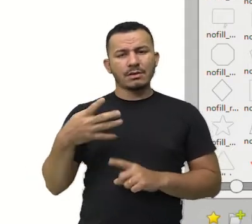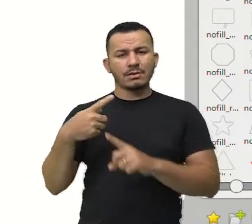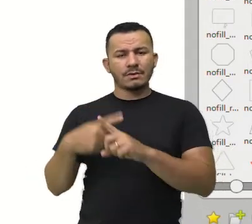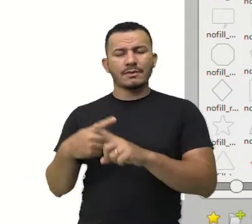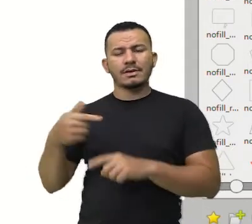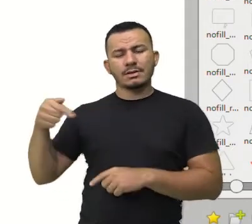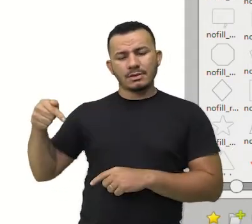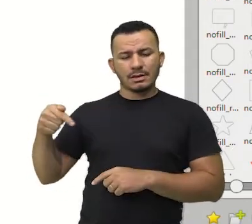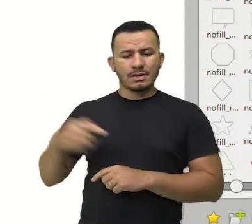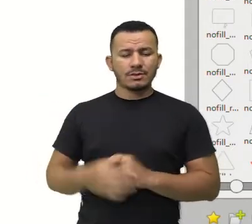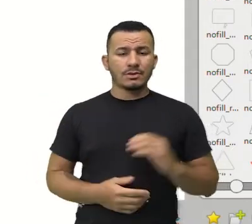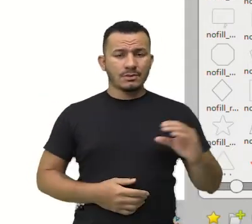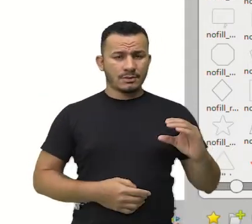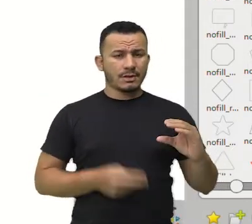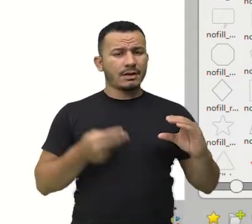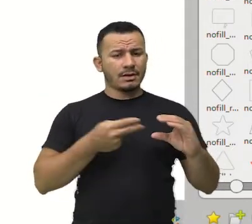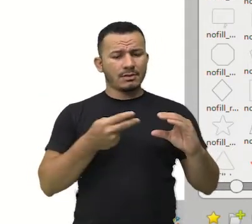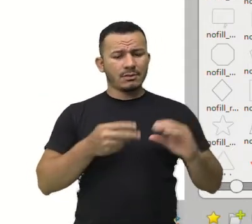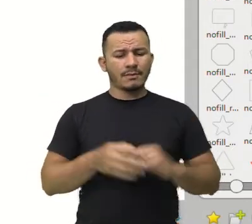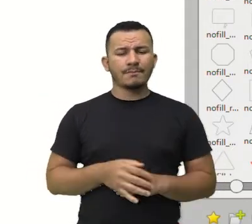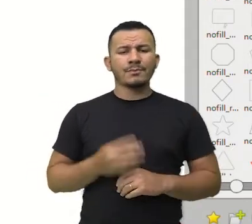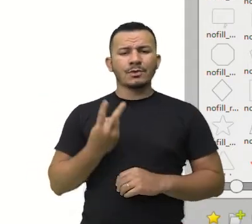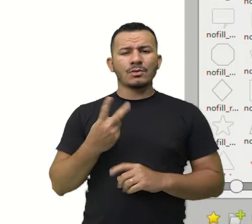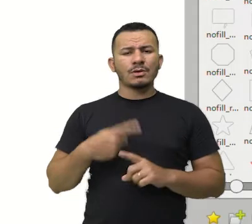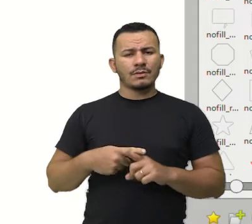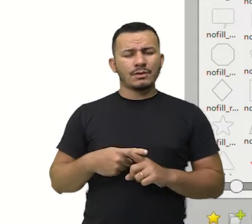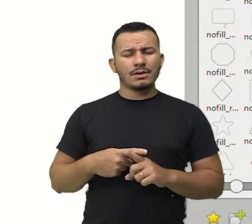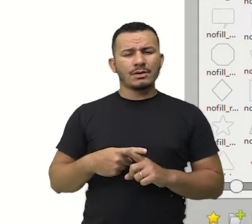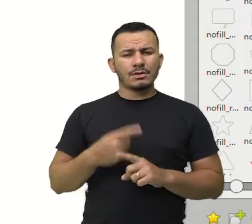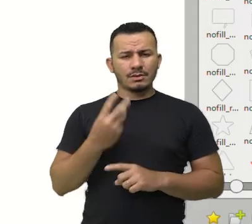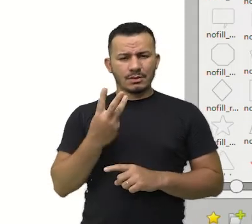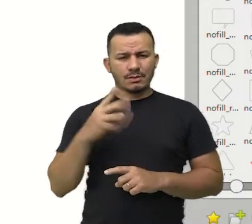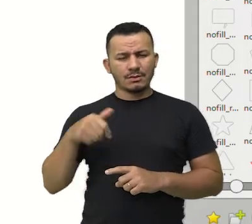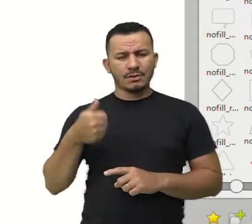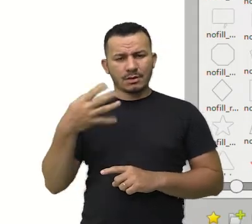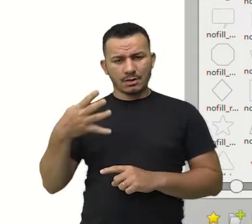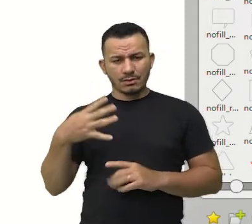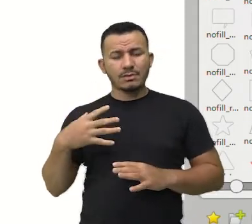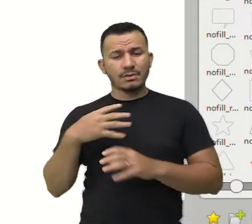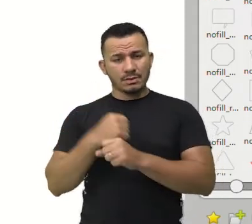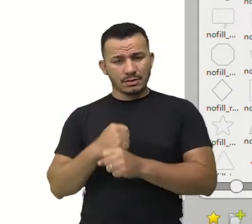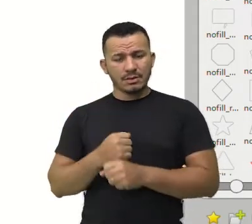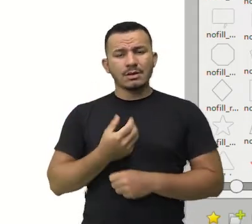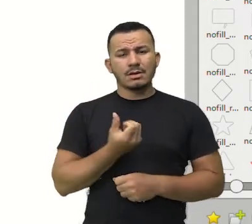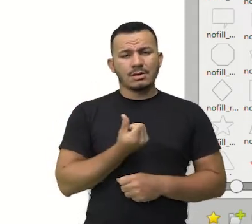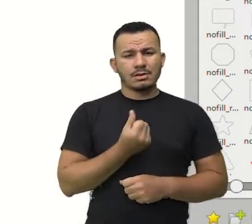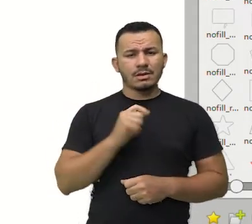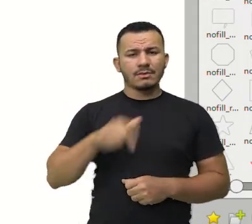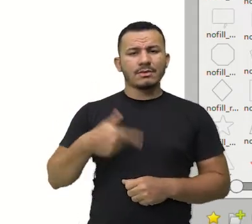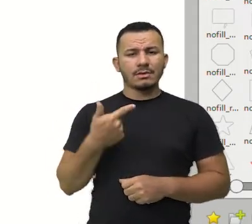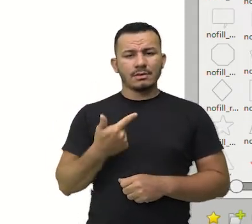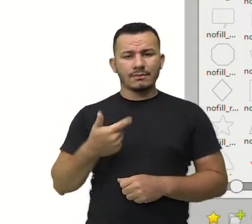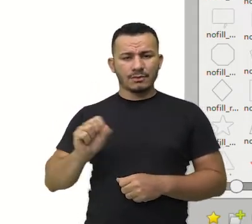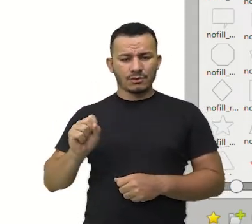vezes 3,14 vezes 7. O comprimento, então, é 2 vezes 3,14, que é